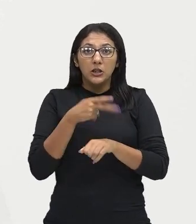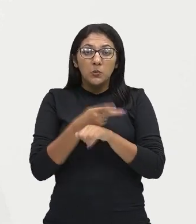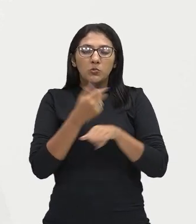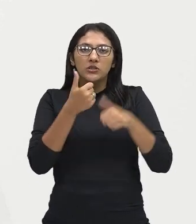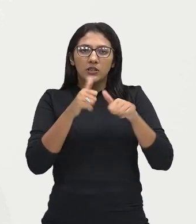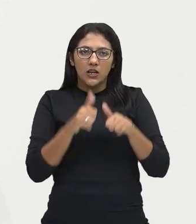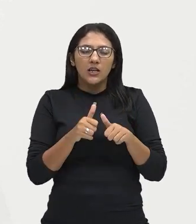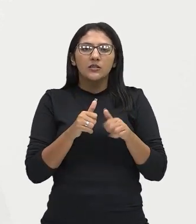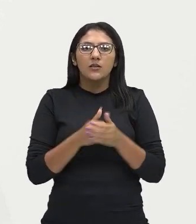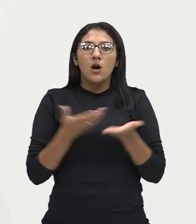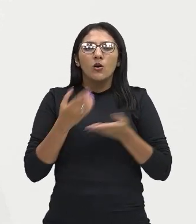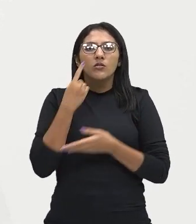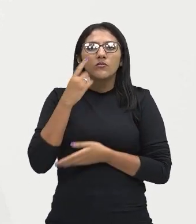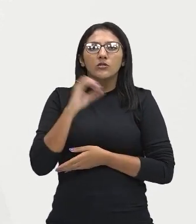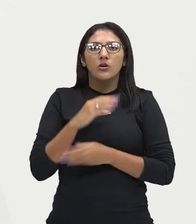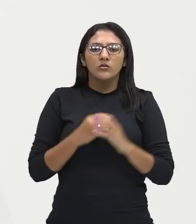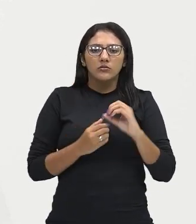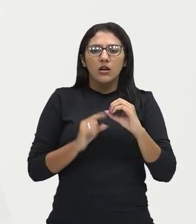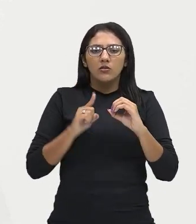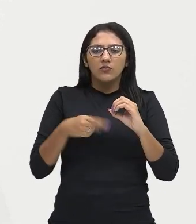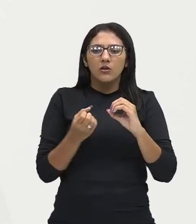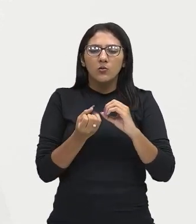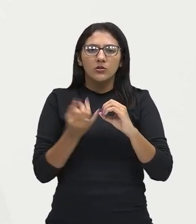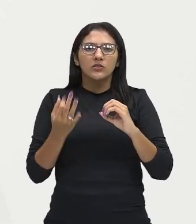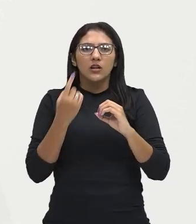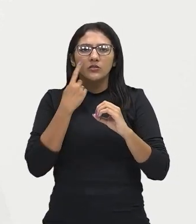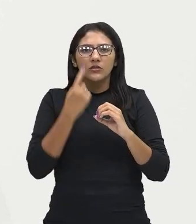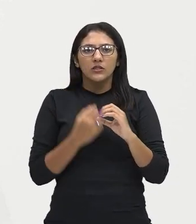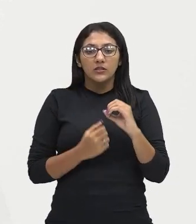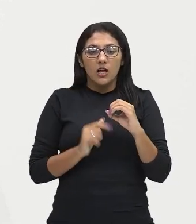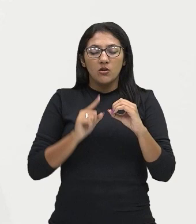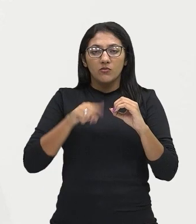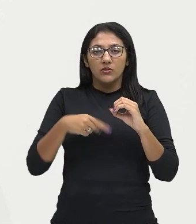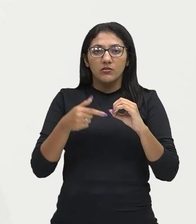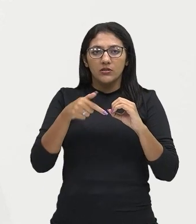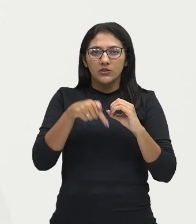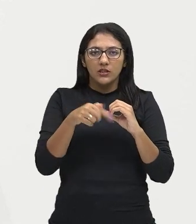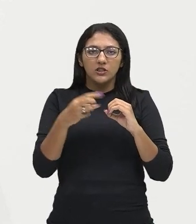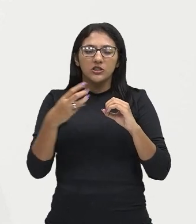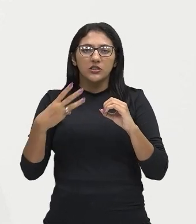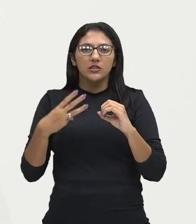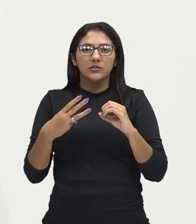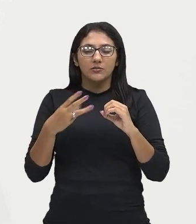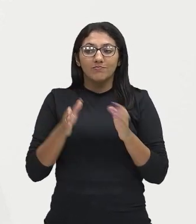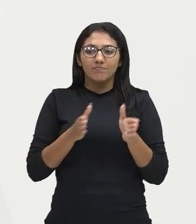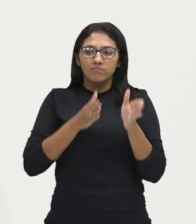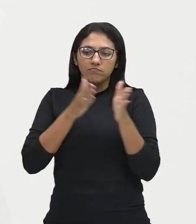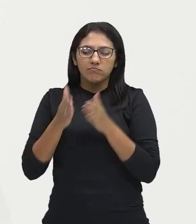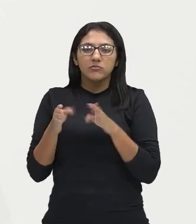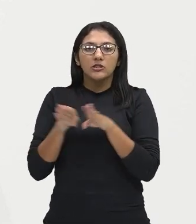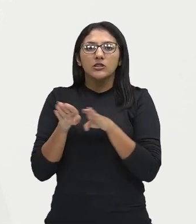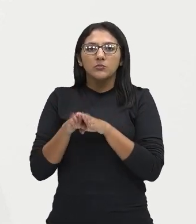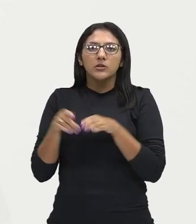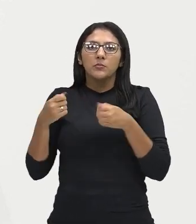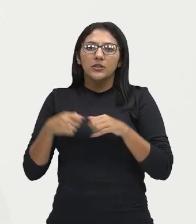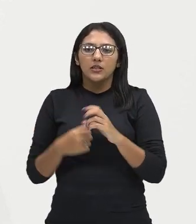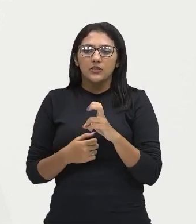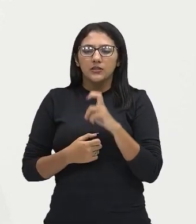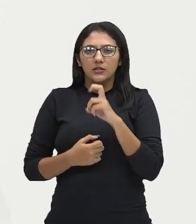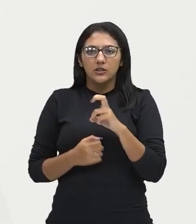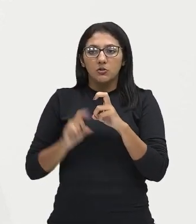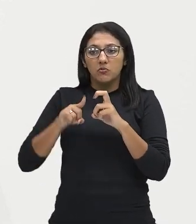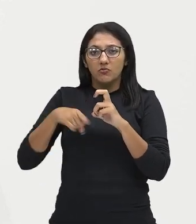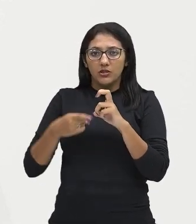Vamos igualar as casas decimais, ó. Quantas casas depois da vírgula aqui, ó? 2, então obrigatoriamente no divisor também tem que